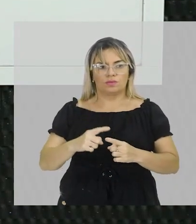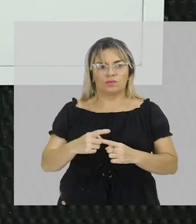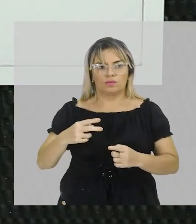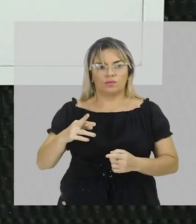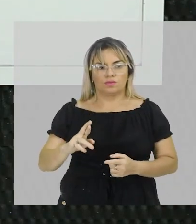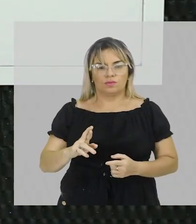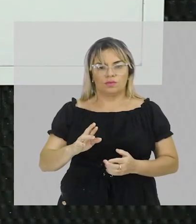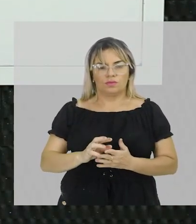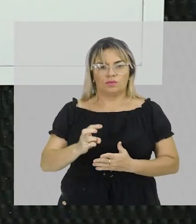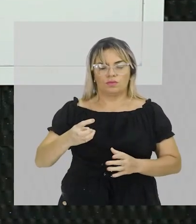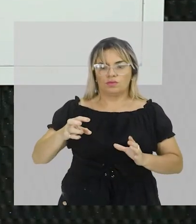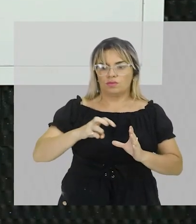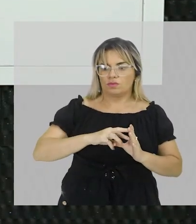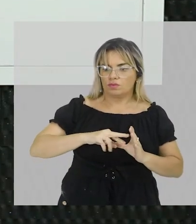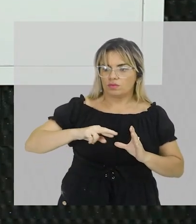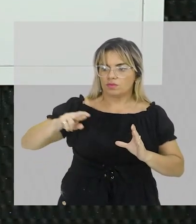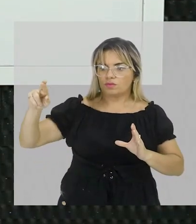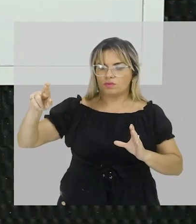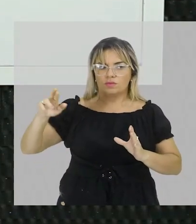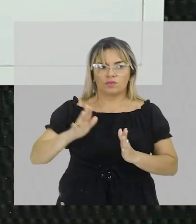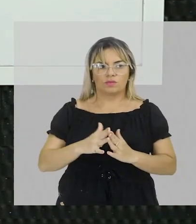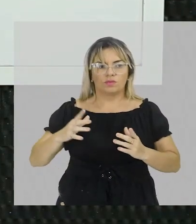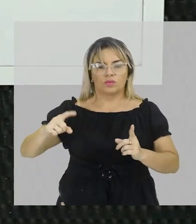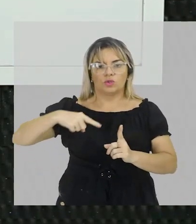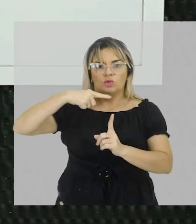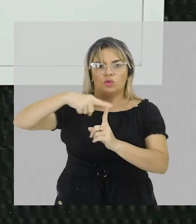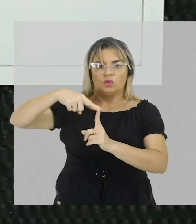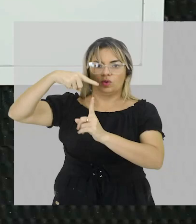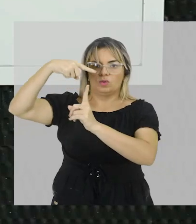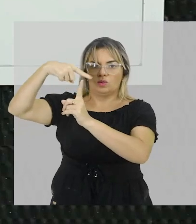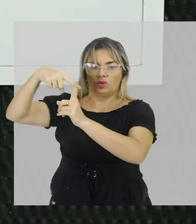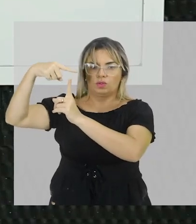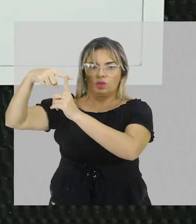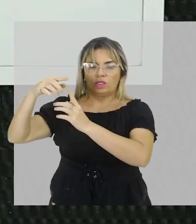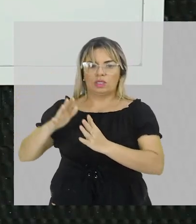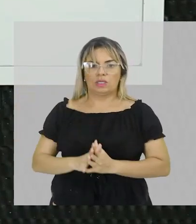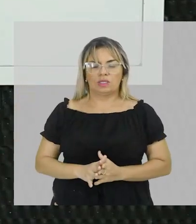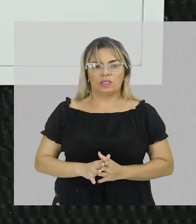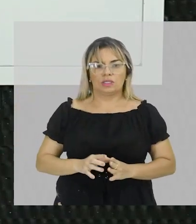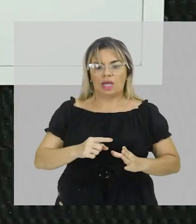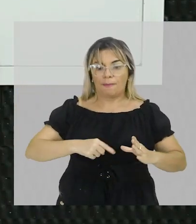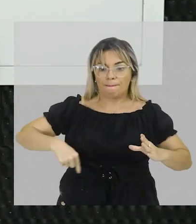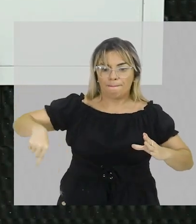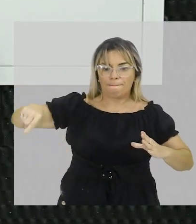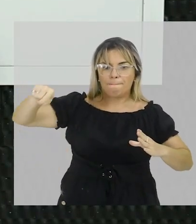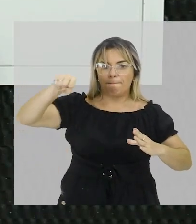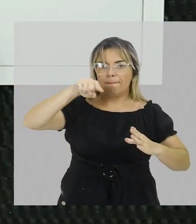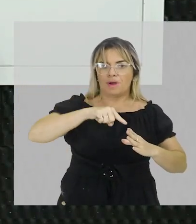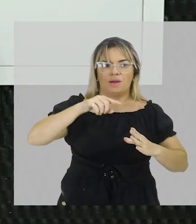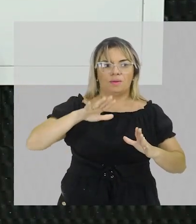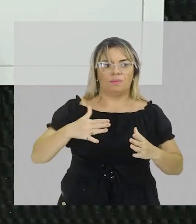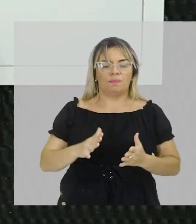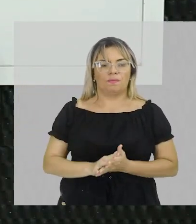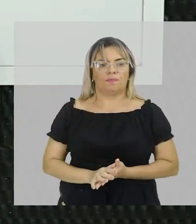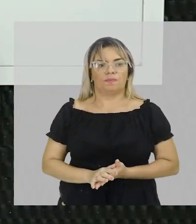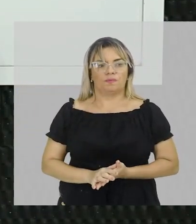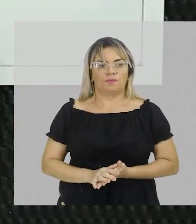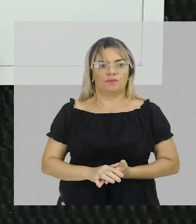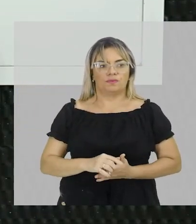aqui é 150, né? O raio da maior circunferência. Então, o comprimento vai ser igual a